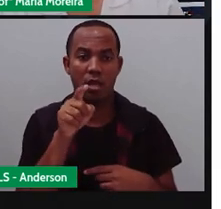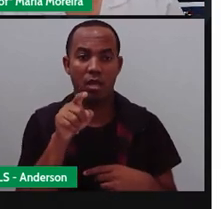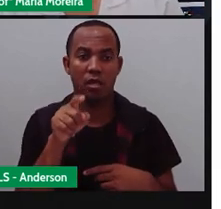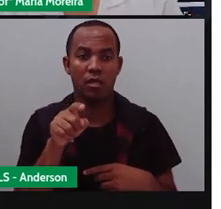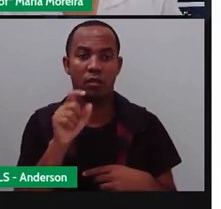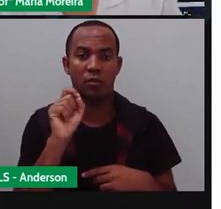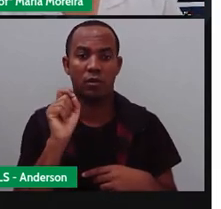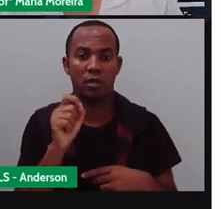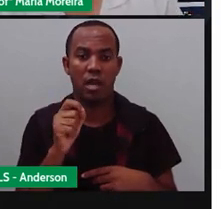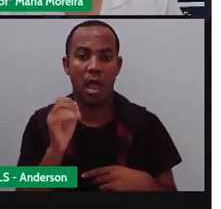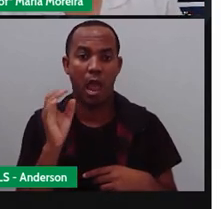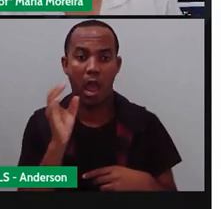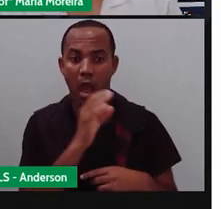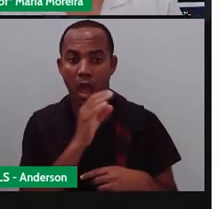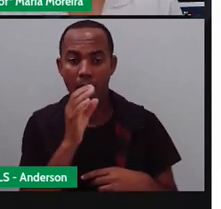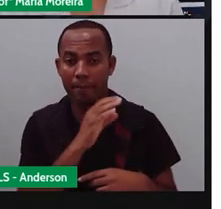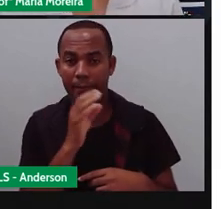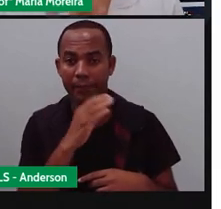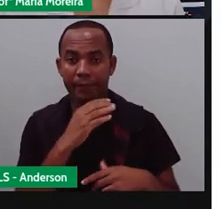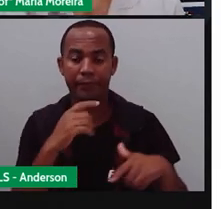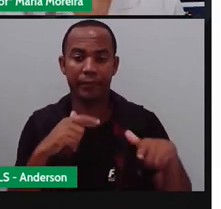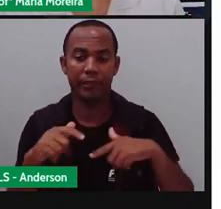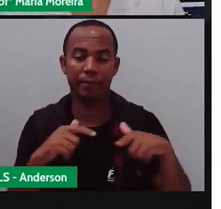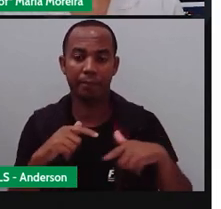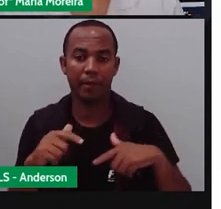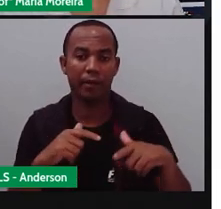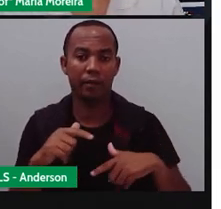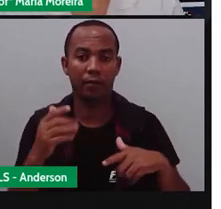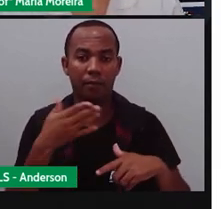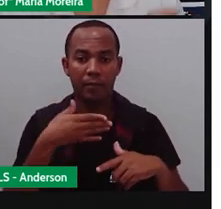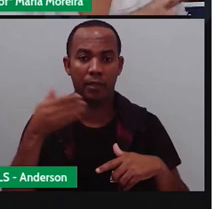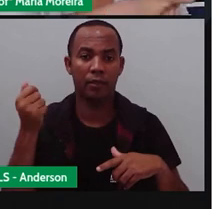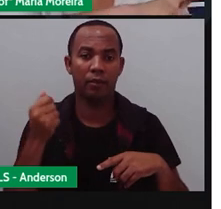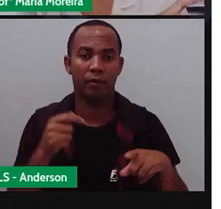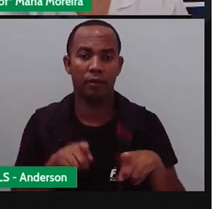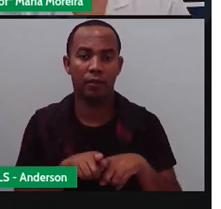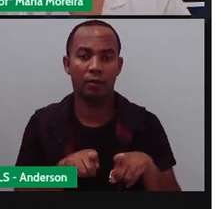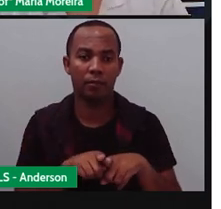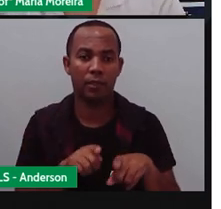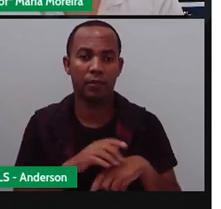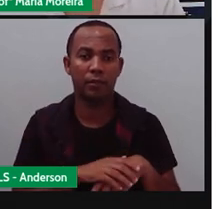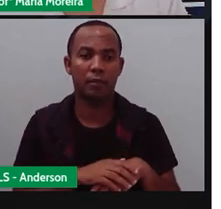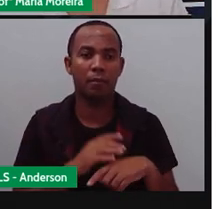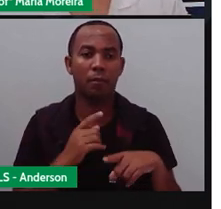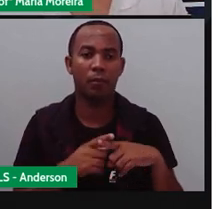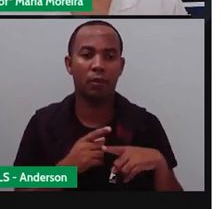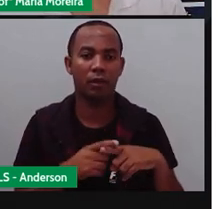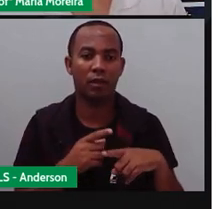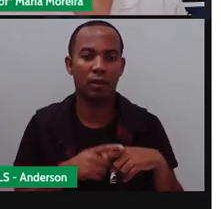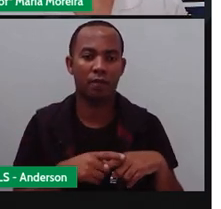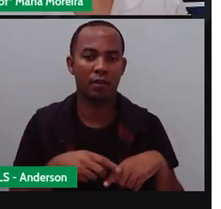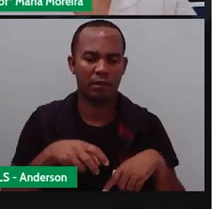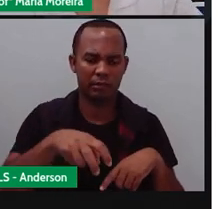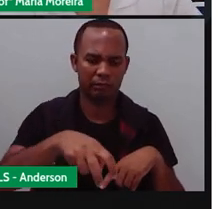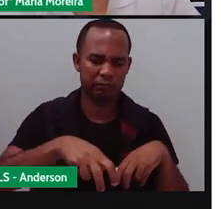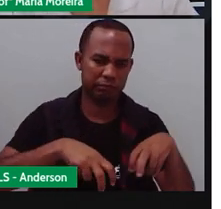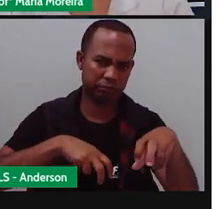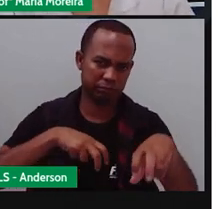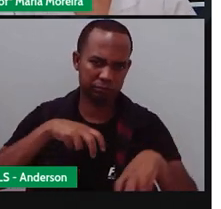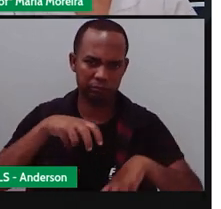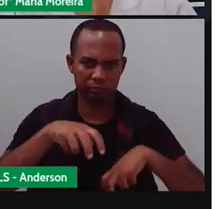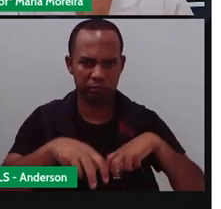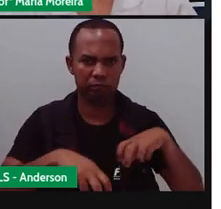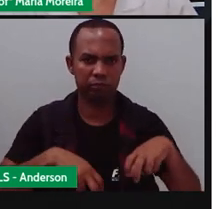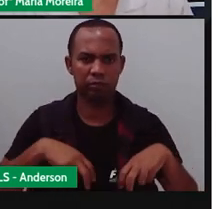ele agiliza tudo isso e aí ele acaba matando ervas banheiro por quê Porque ele vem puxando e arrancando e às vezes